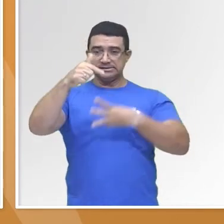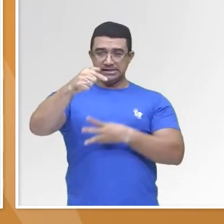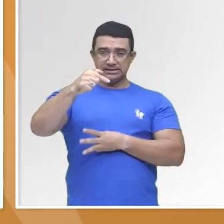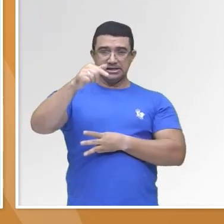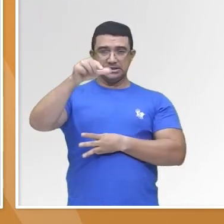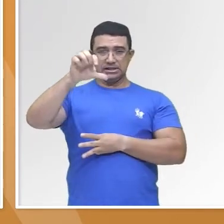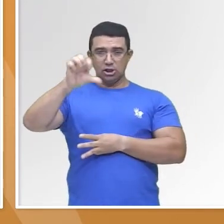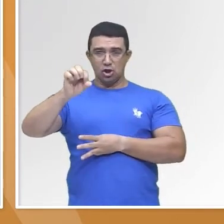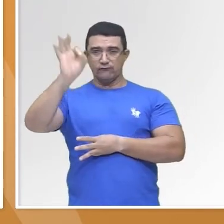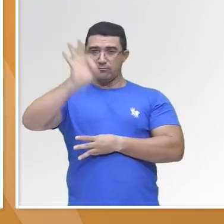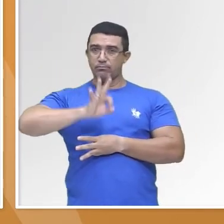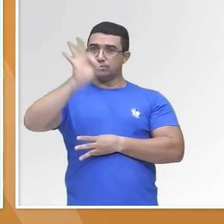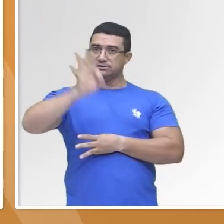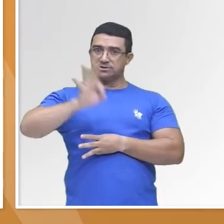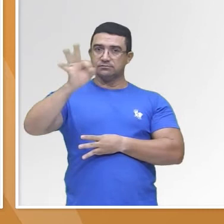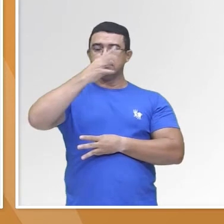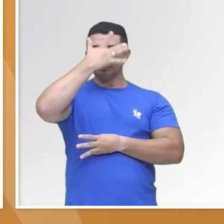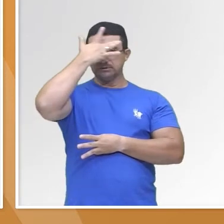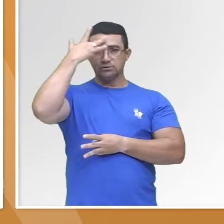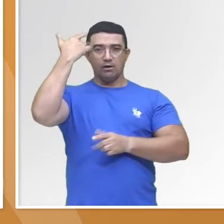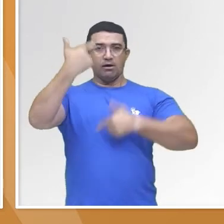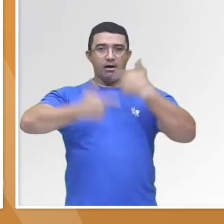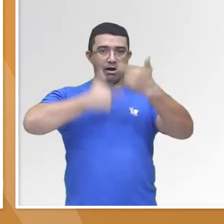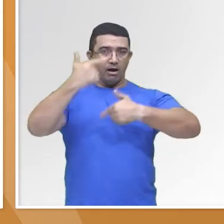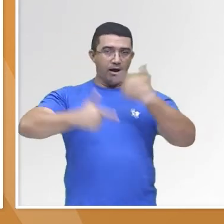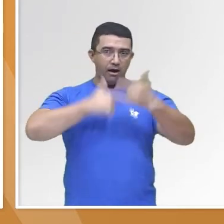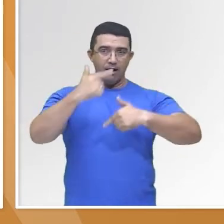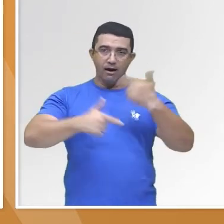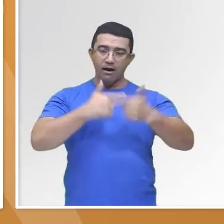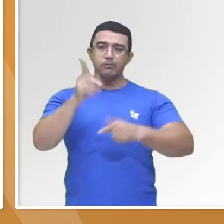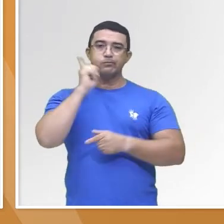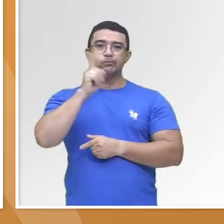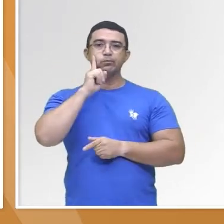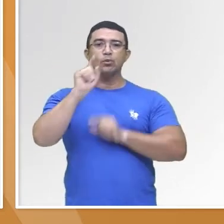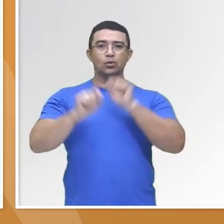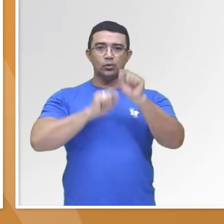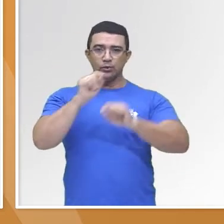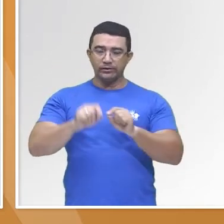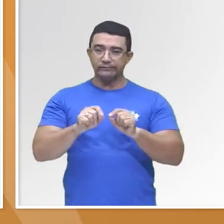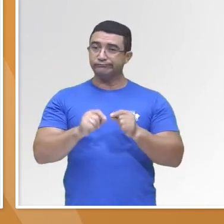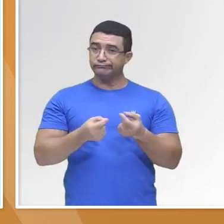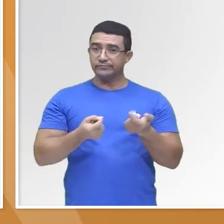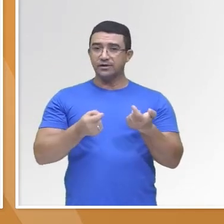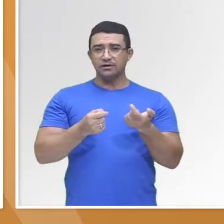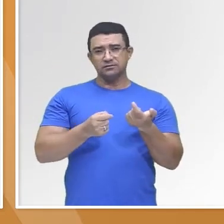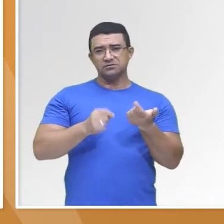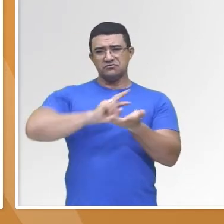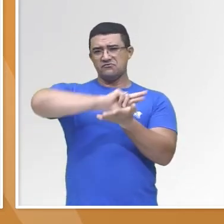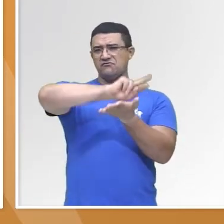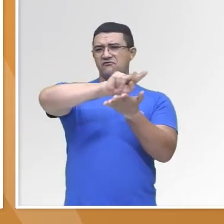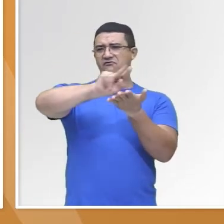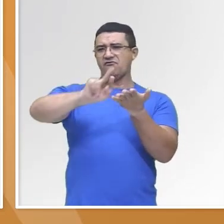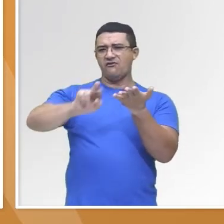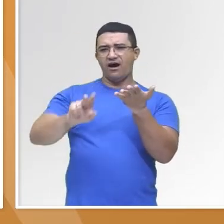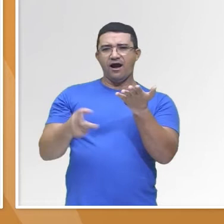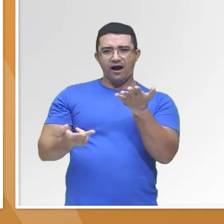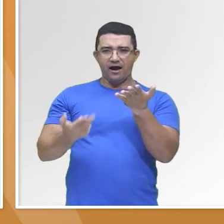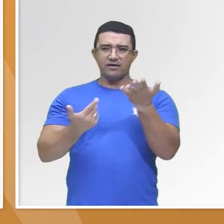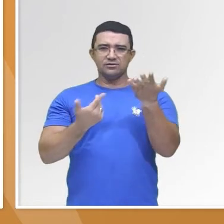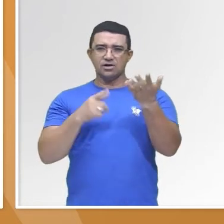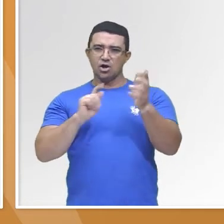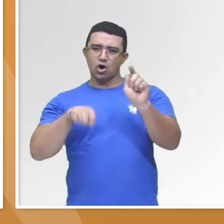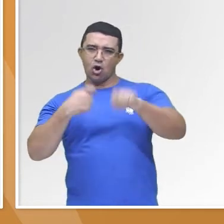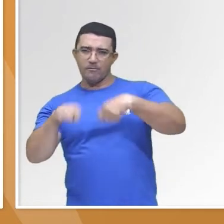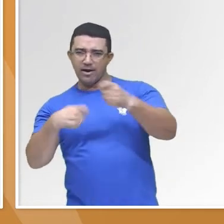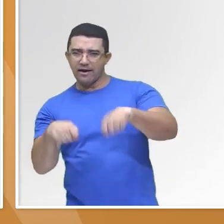79% da população economicamente ativa nos Estados Unidos, né, fazem parte aí do setor terciário, comércio e